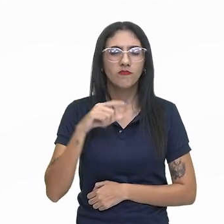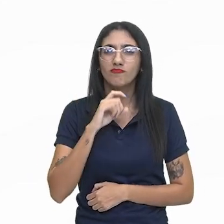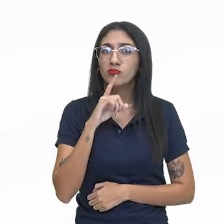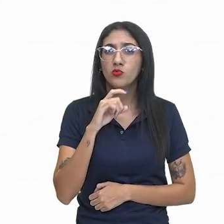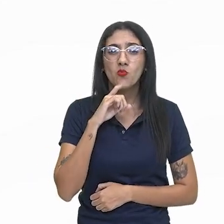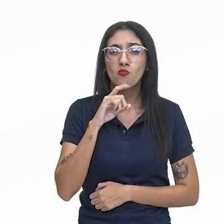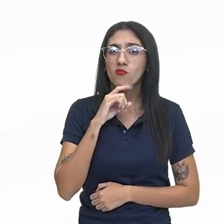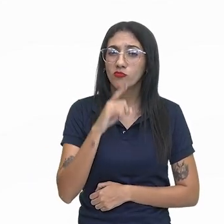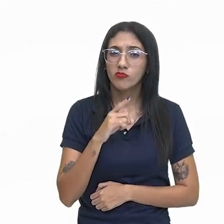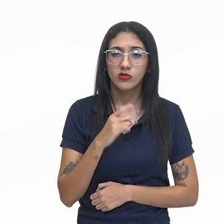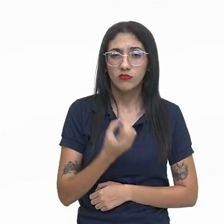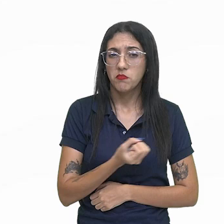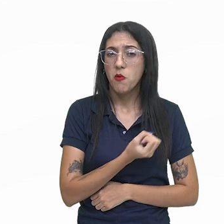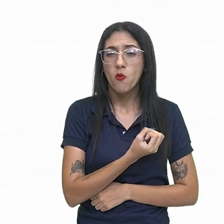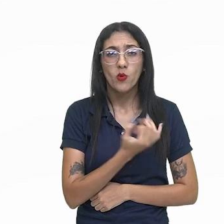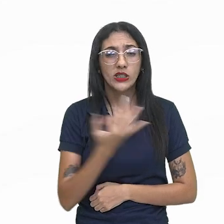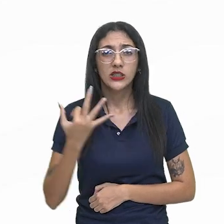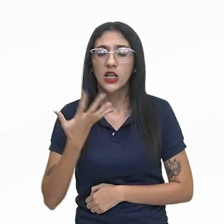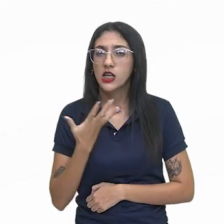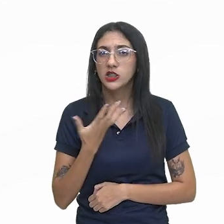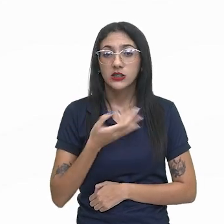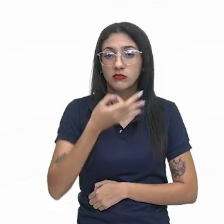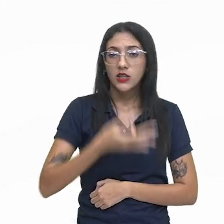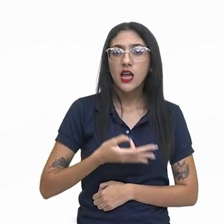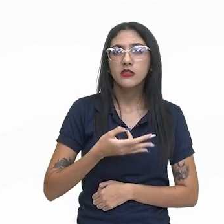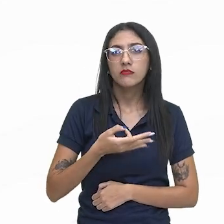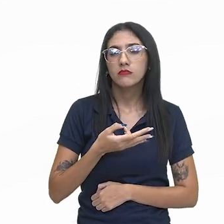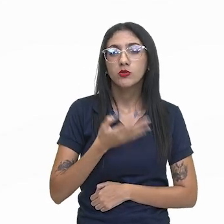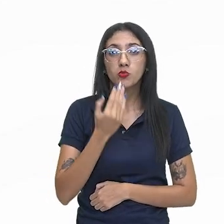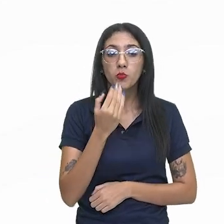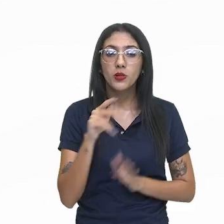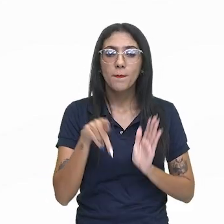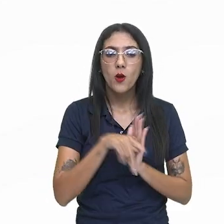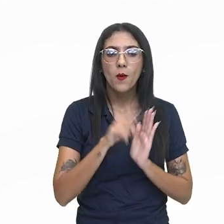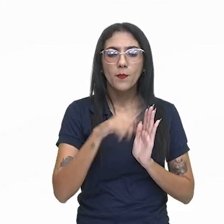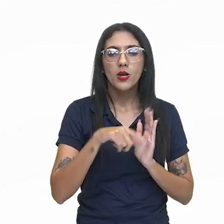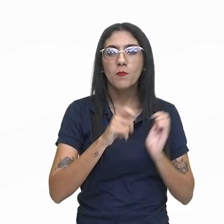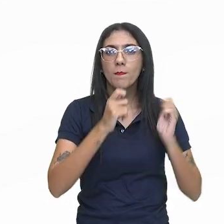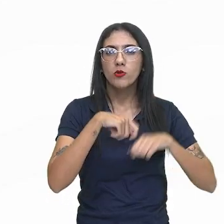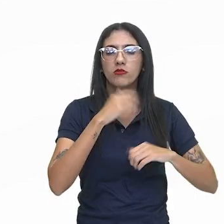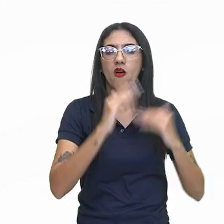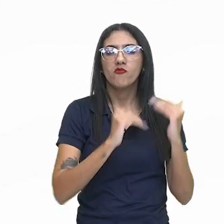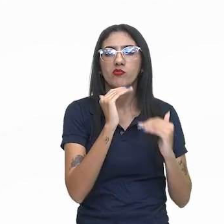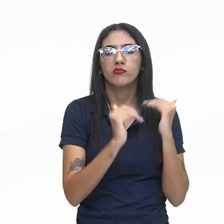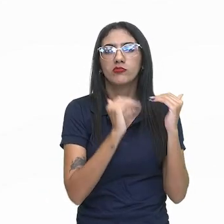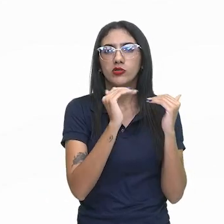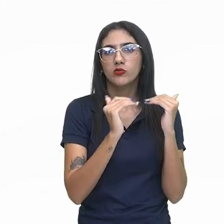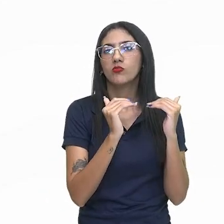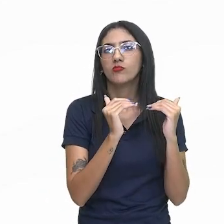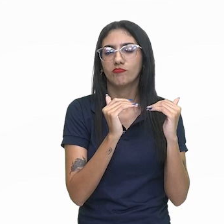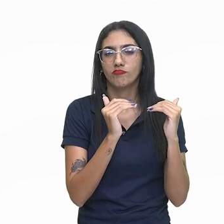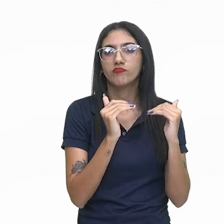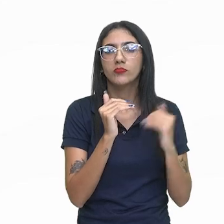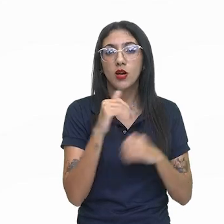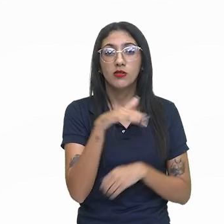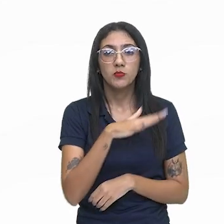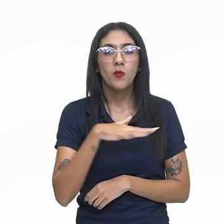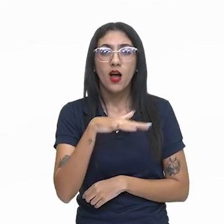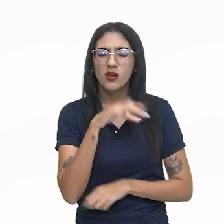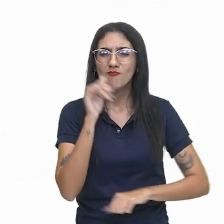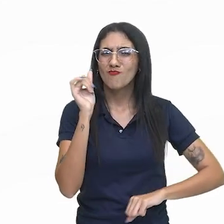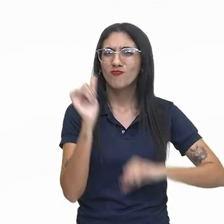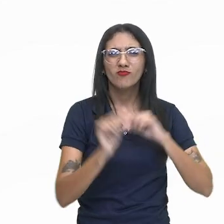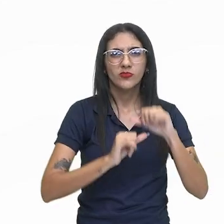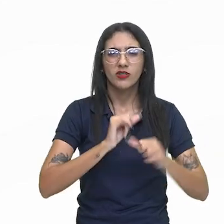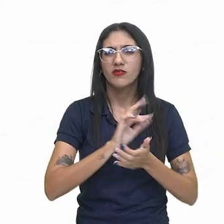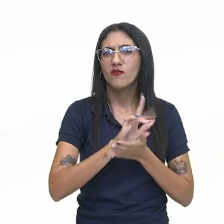obter uma quantidade de alimentos necessária para o seu desenvolvimento em um ambiente em grande